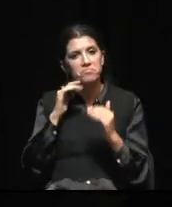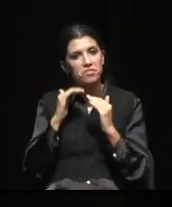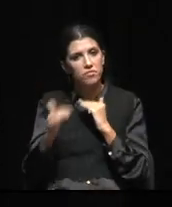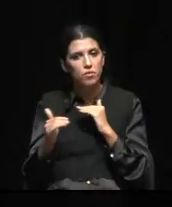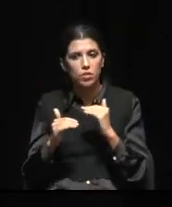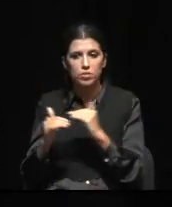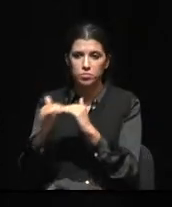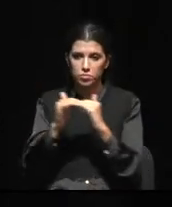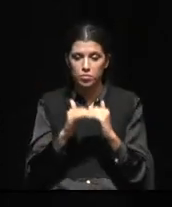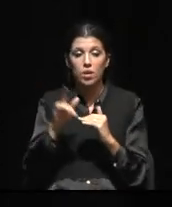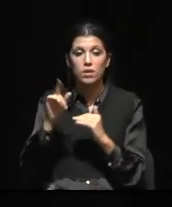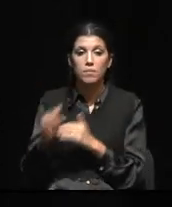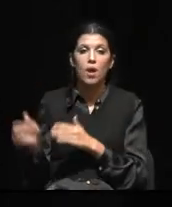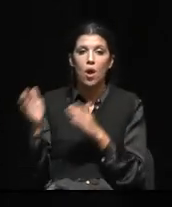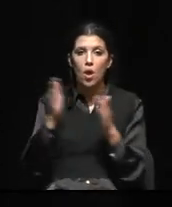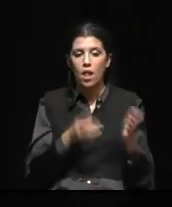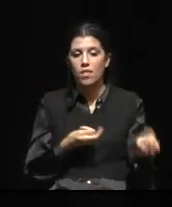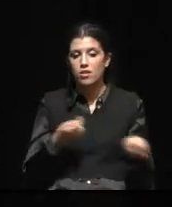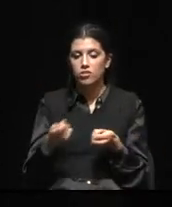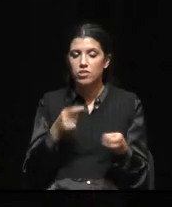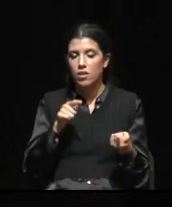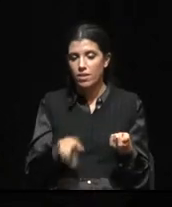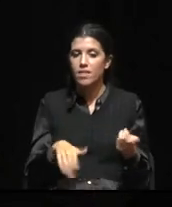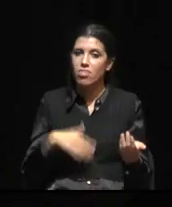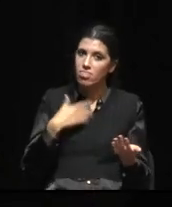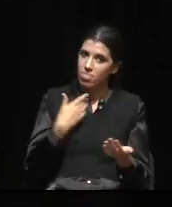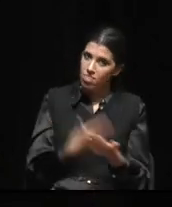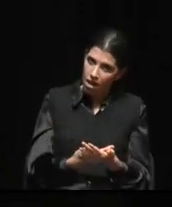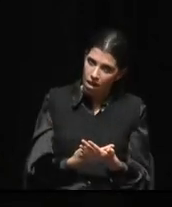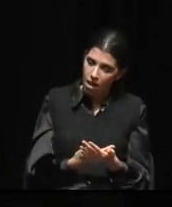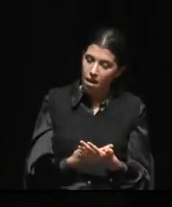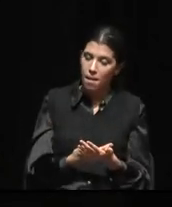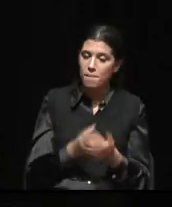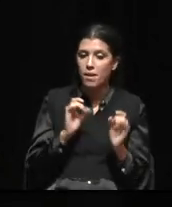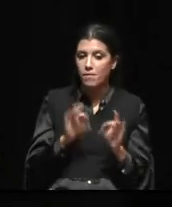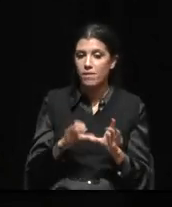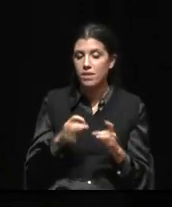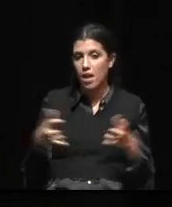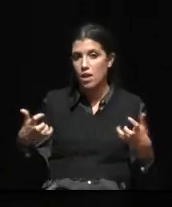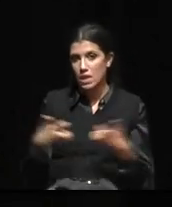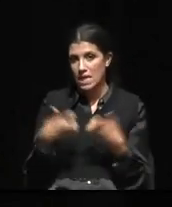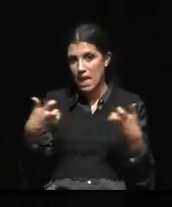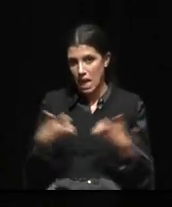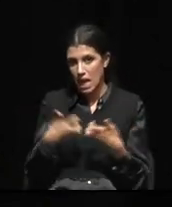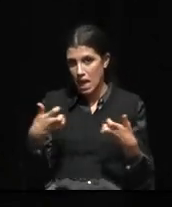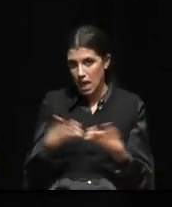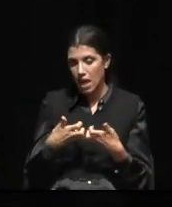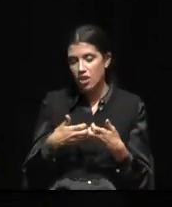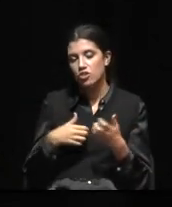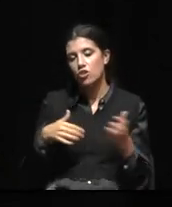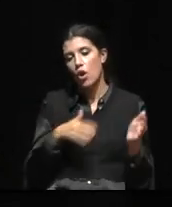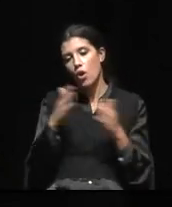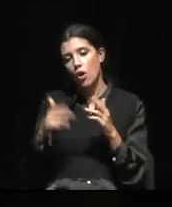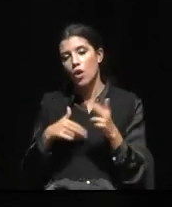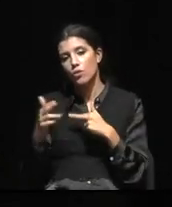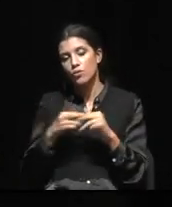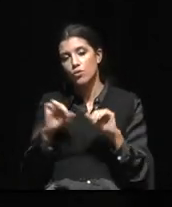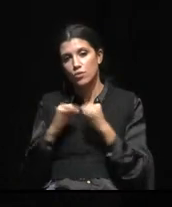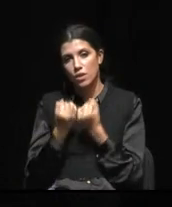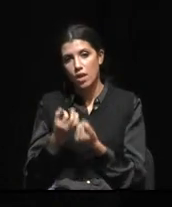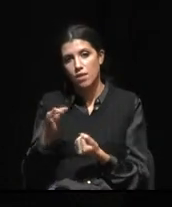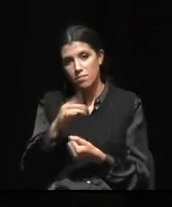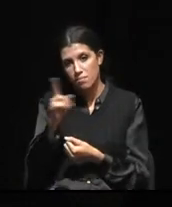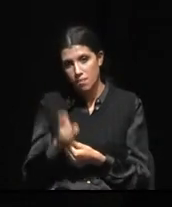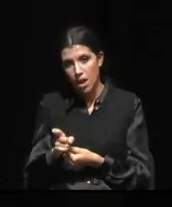equitativa mas também que essa gestão contribua decisivamente para a prevenção de conflitos e a construção de sociedades mais pacíficas e